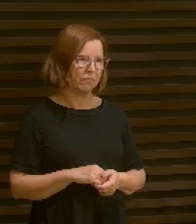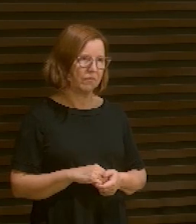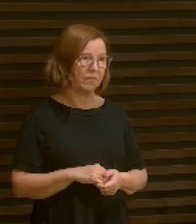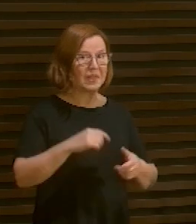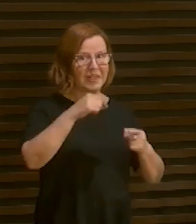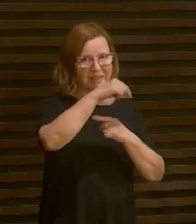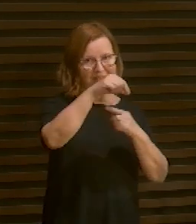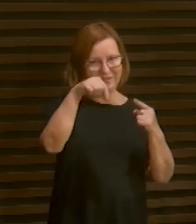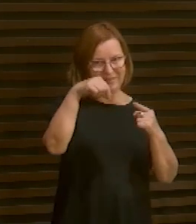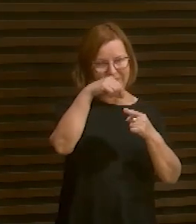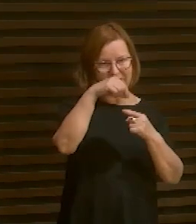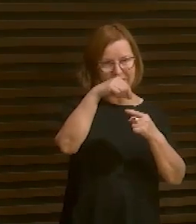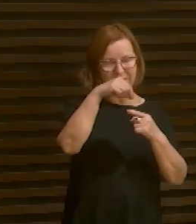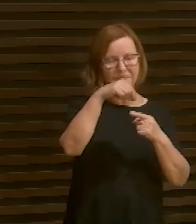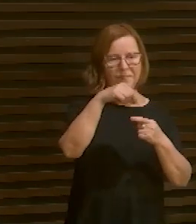Santidade